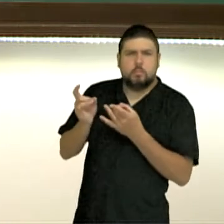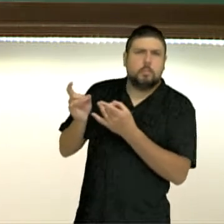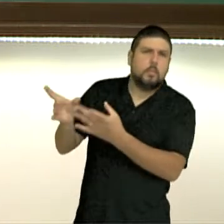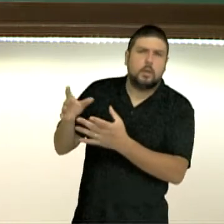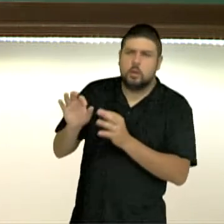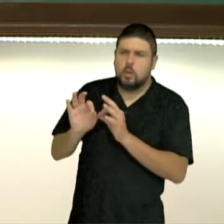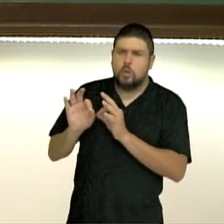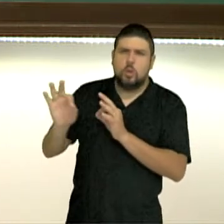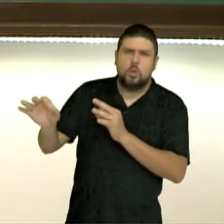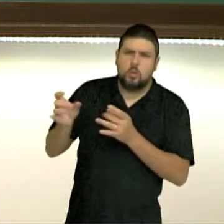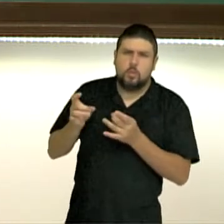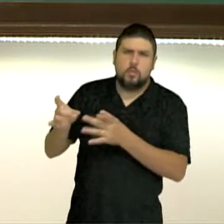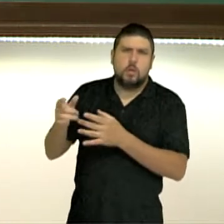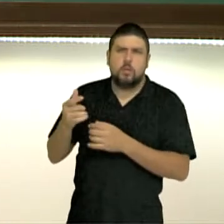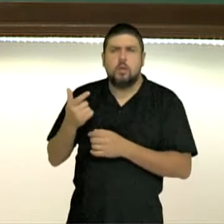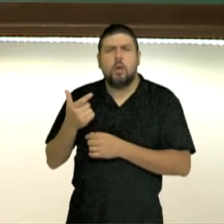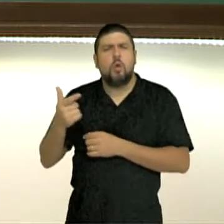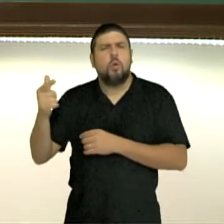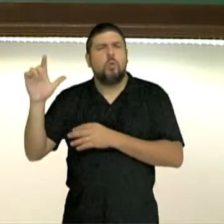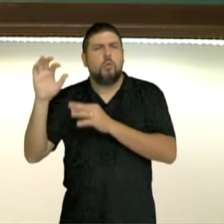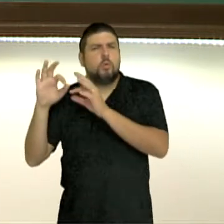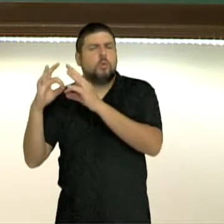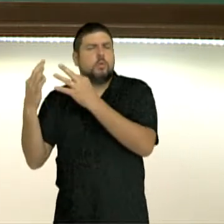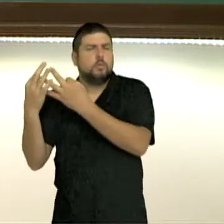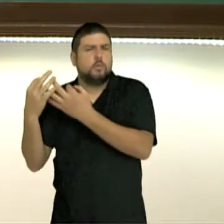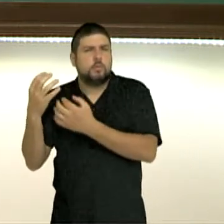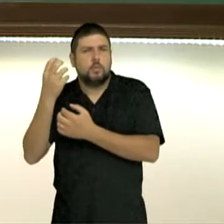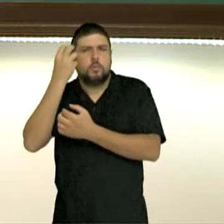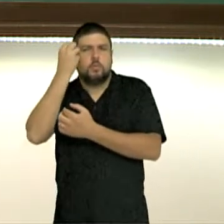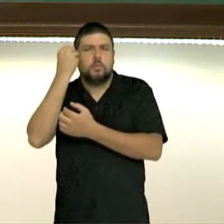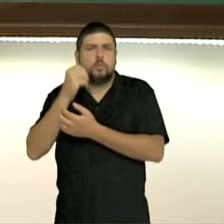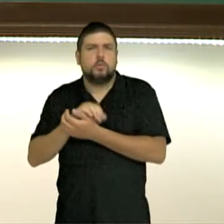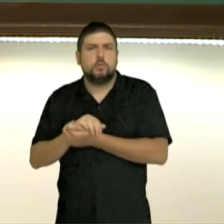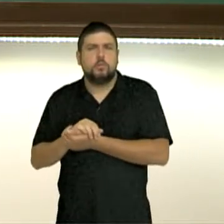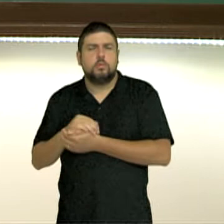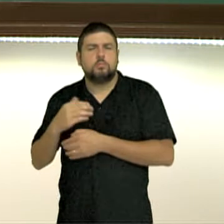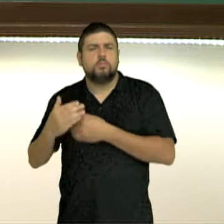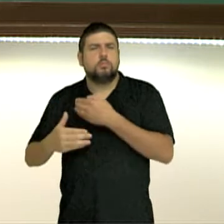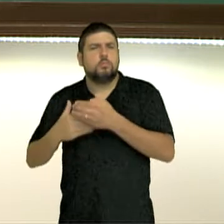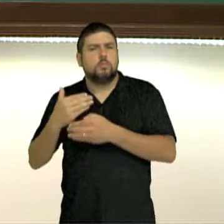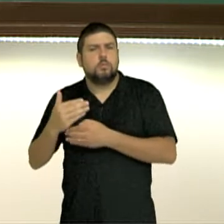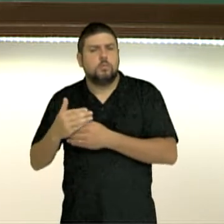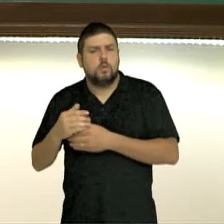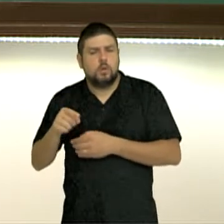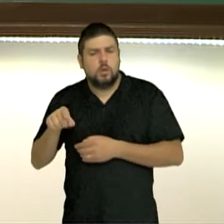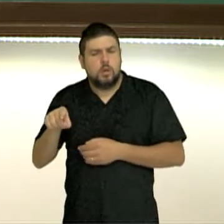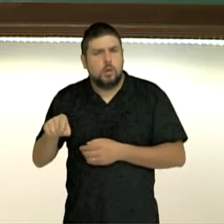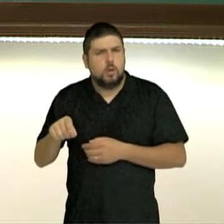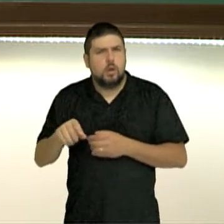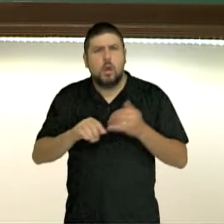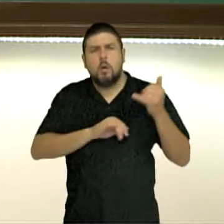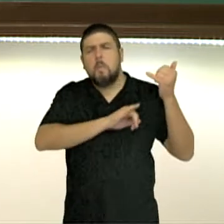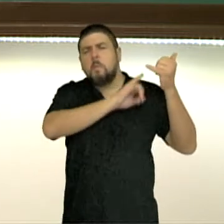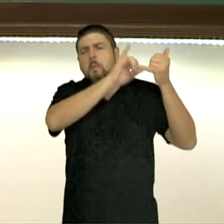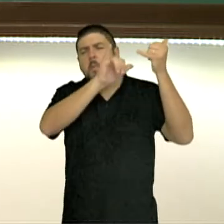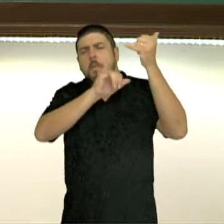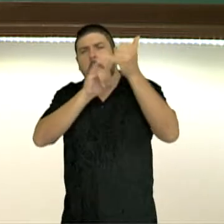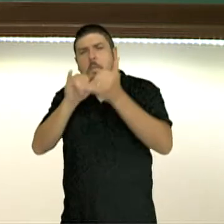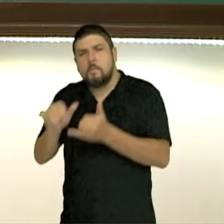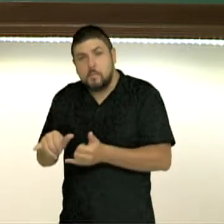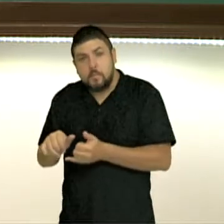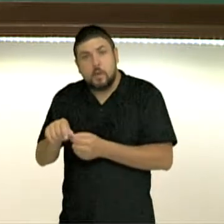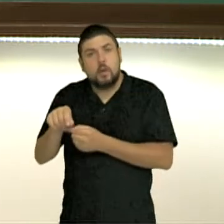e aí ele foi adotado por outros pais, em algum momento ele percebe e recebe essa notícia de que ele vai em algum